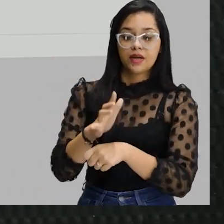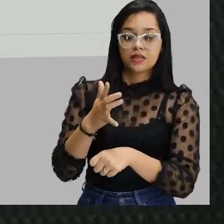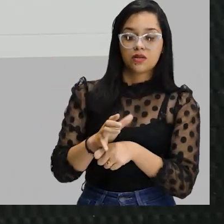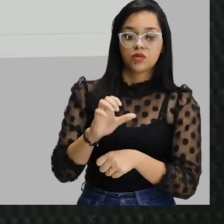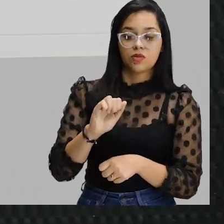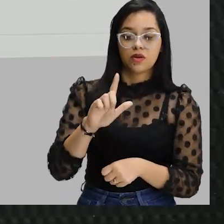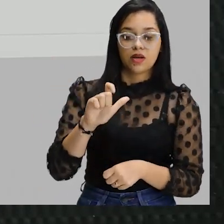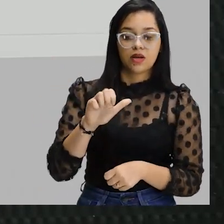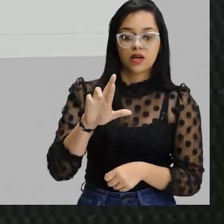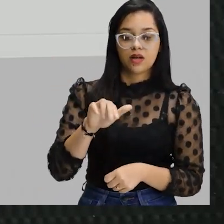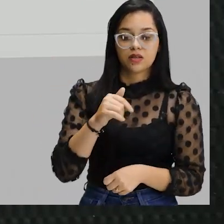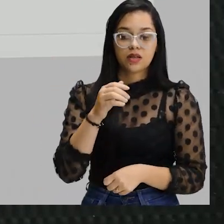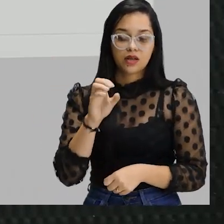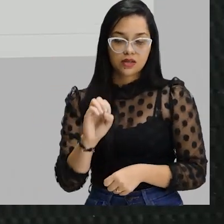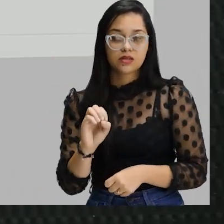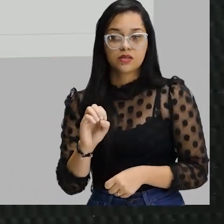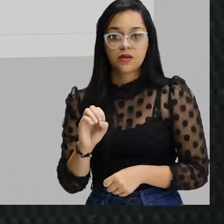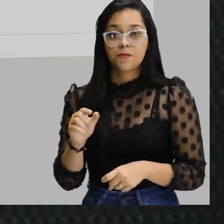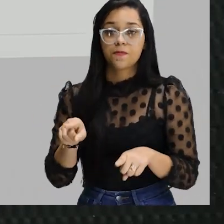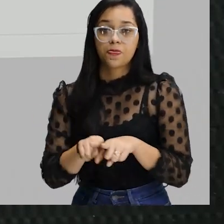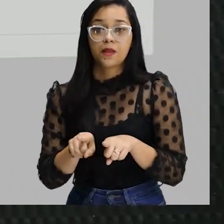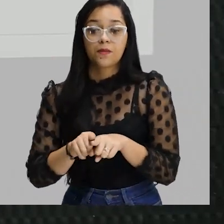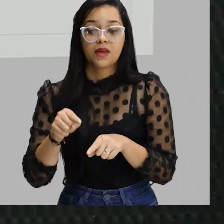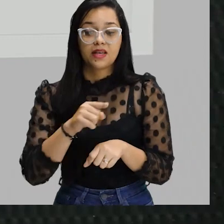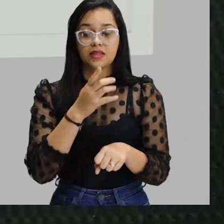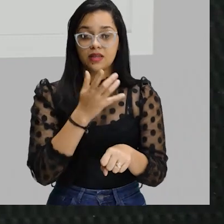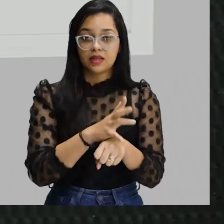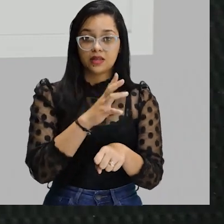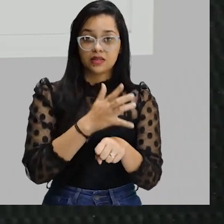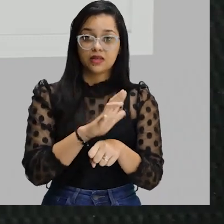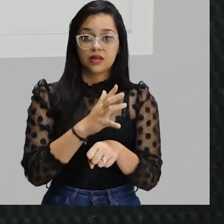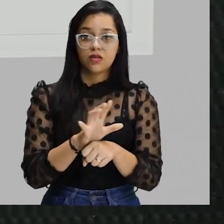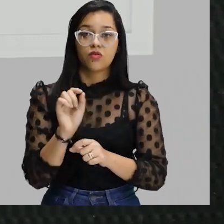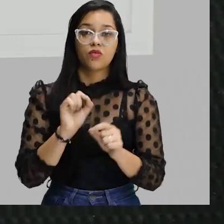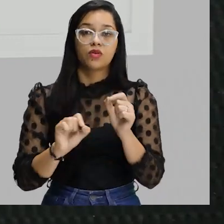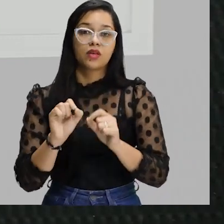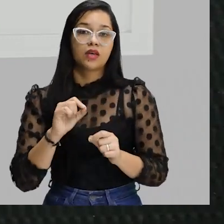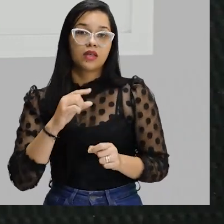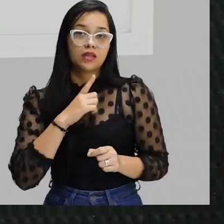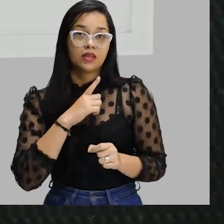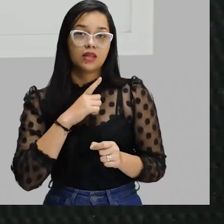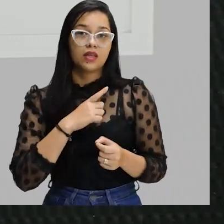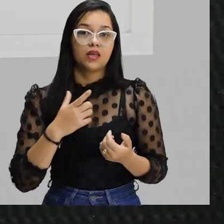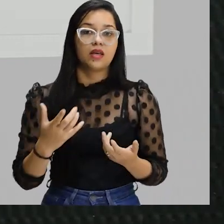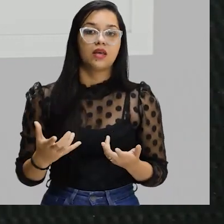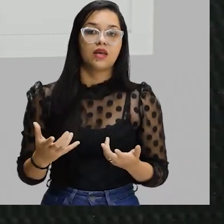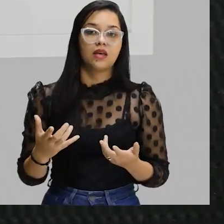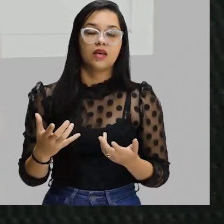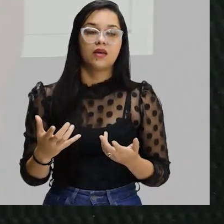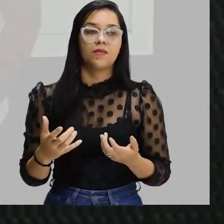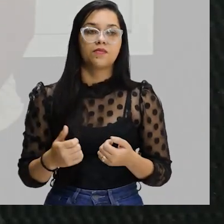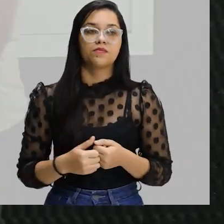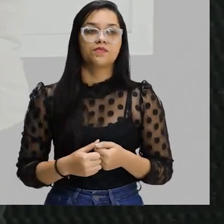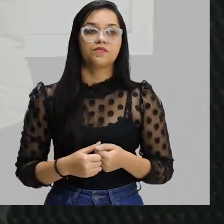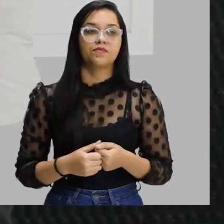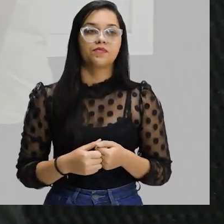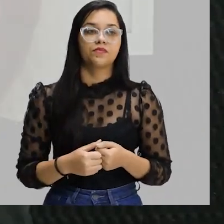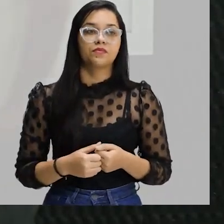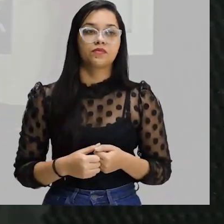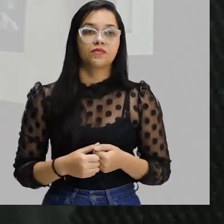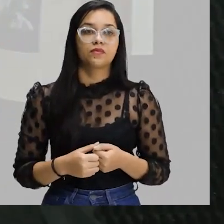uma aceleração, tá, ok? E a ação dessa aceleração se dá graças